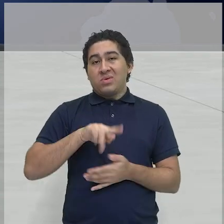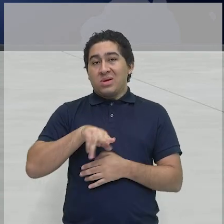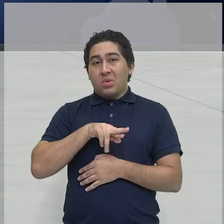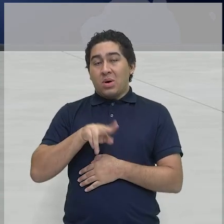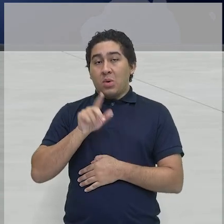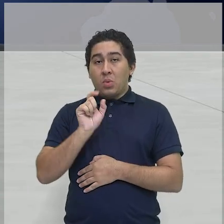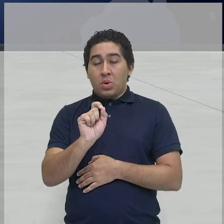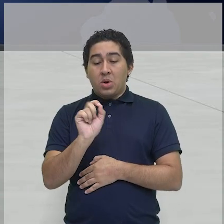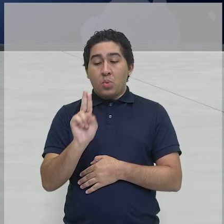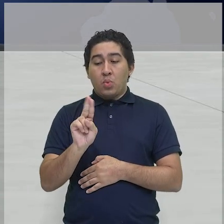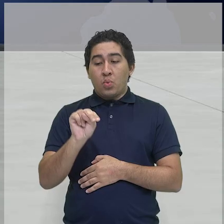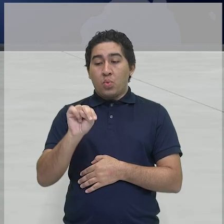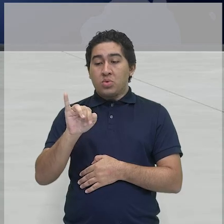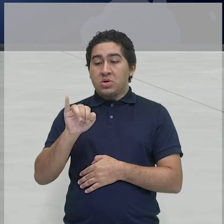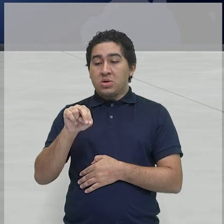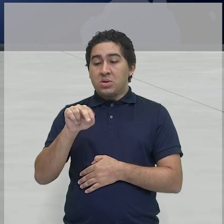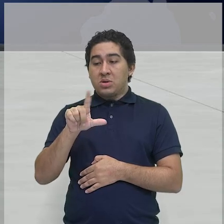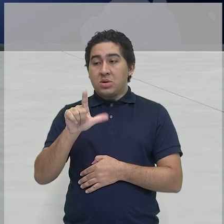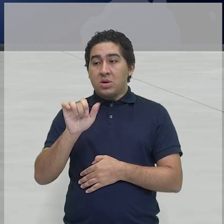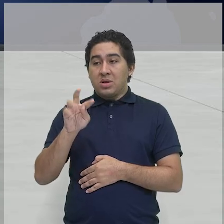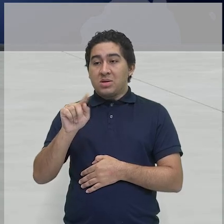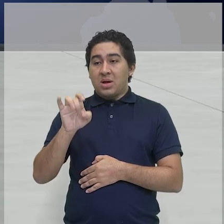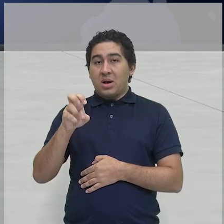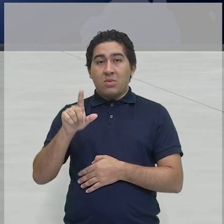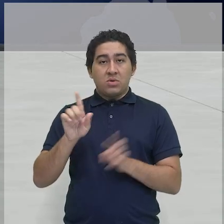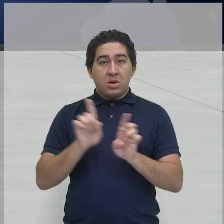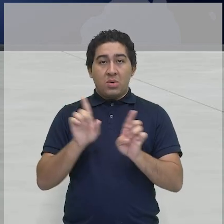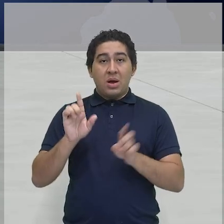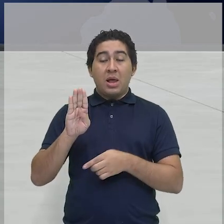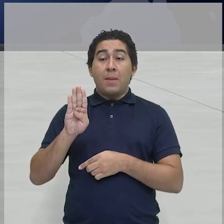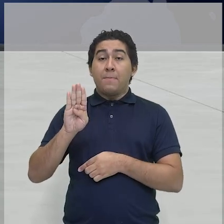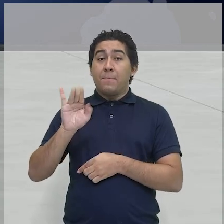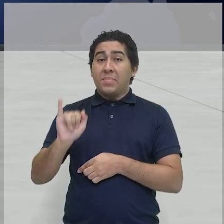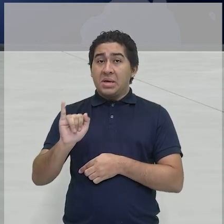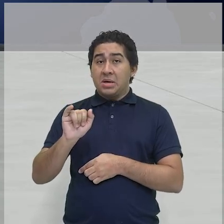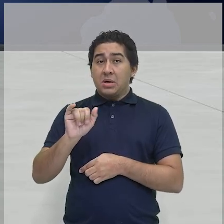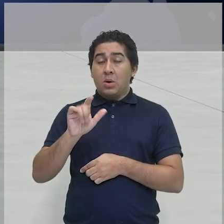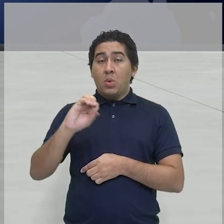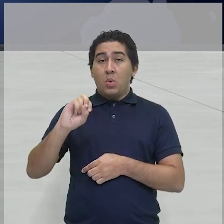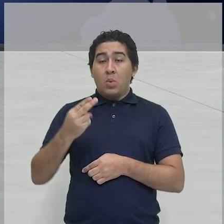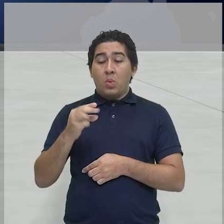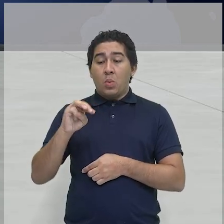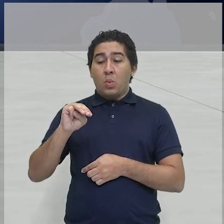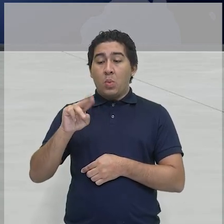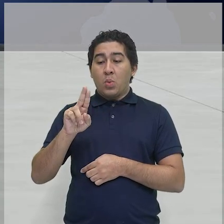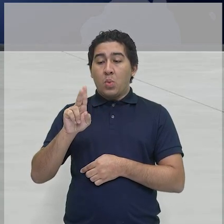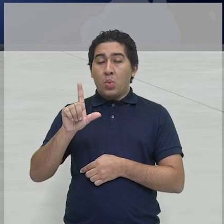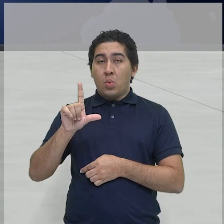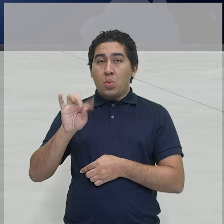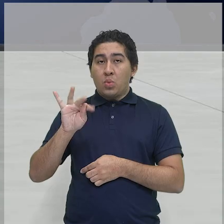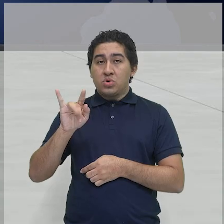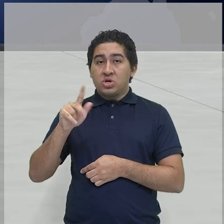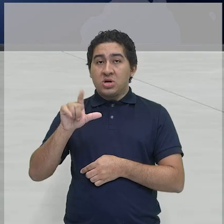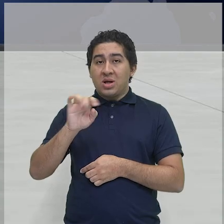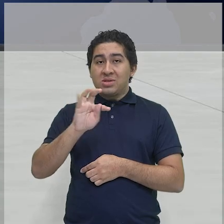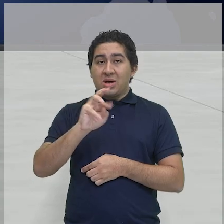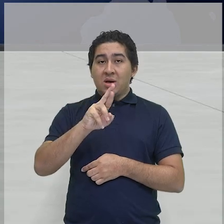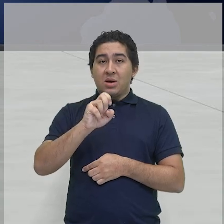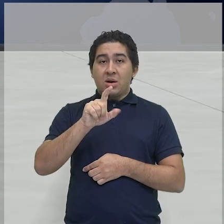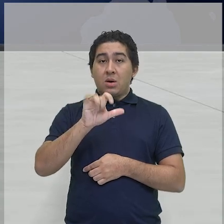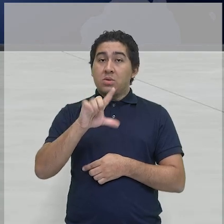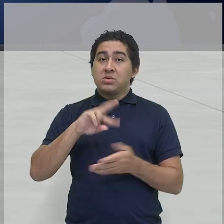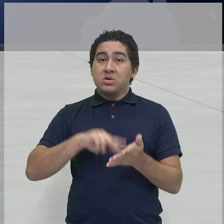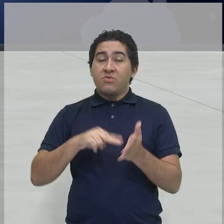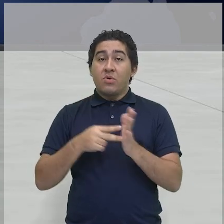sejam unilateral, tem que ser bilateral ou multilateral. O que isso quer dizer? Isso quer dizer